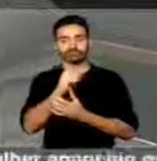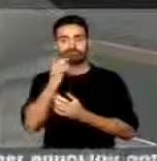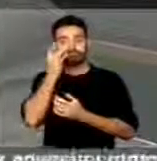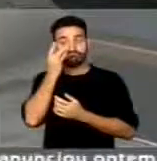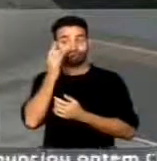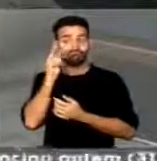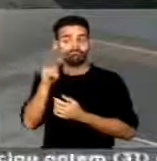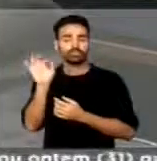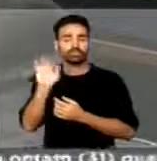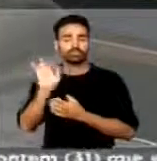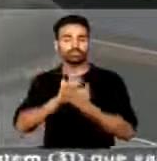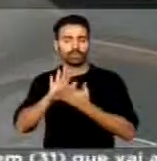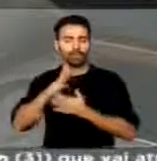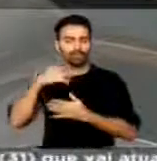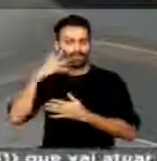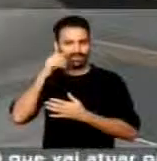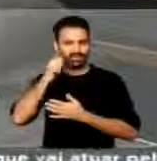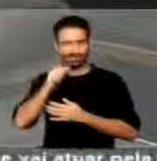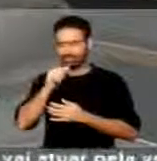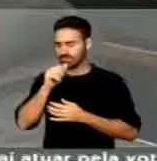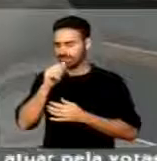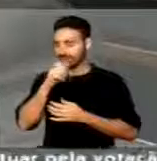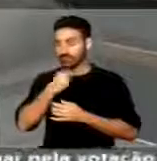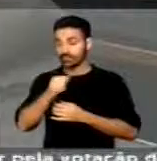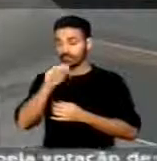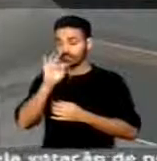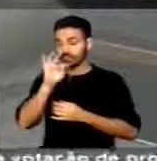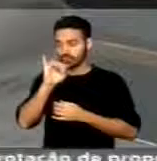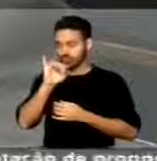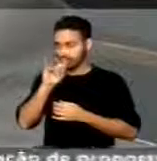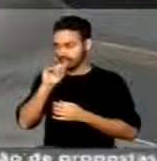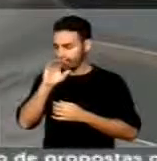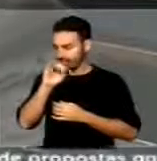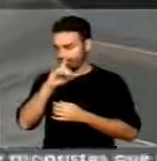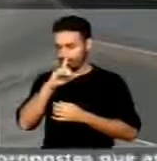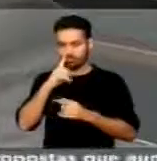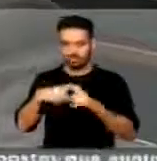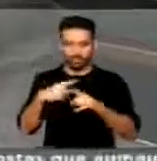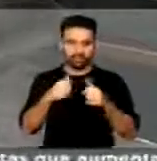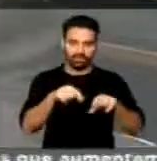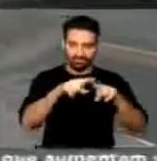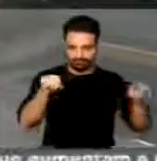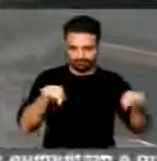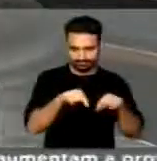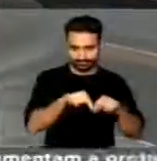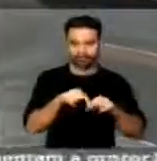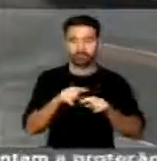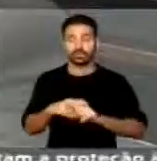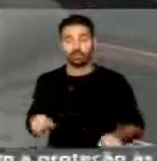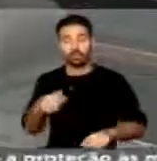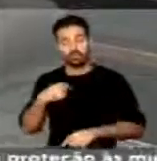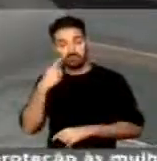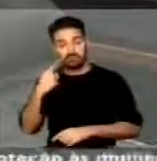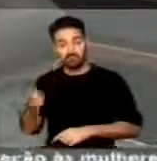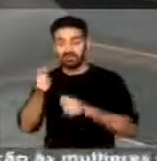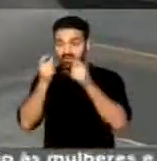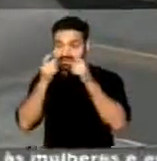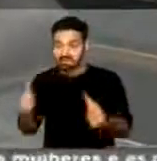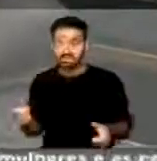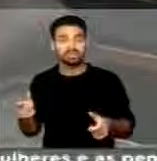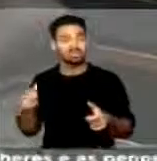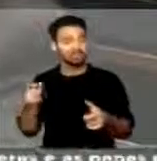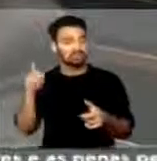do Tiago, né? Porque estava no gabinete. Achei interessante os conteúdos das